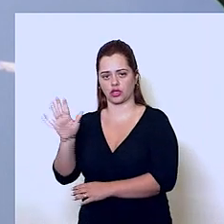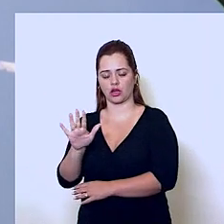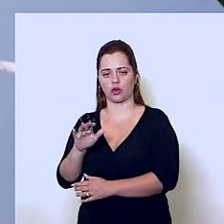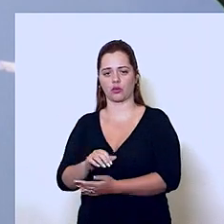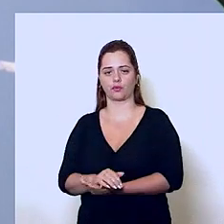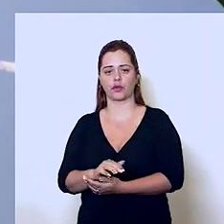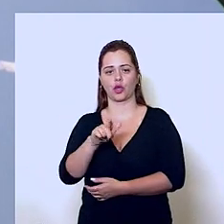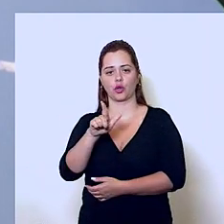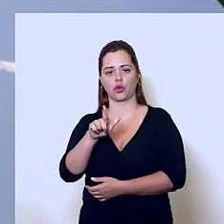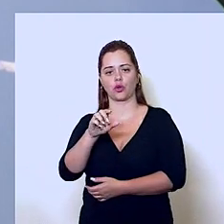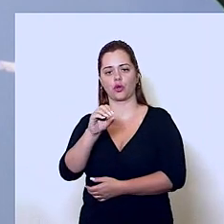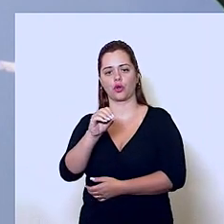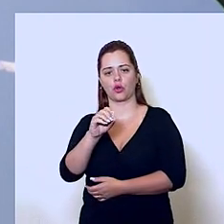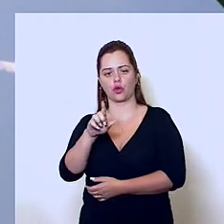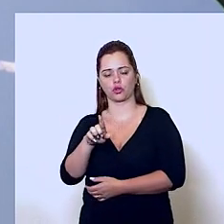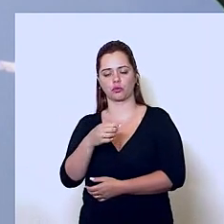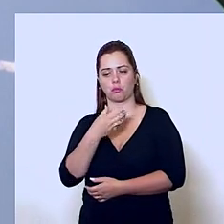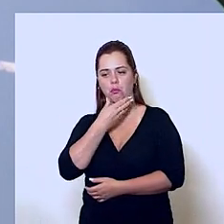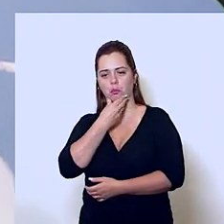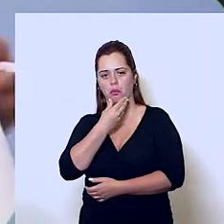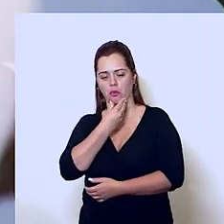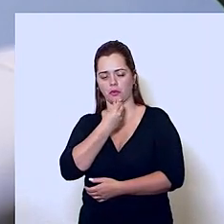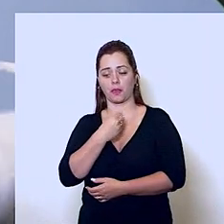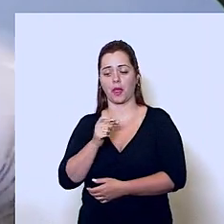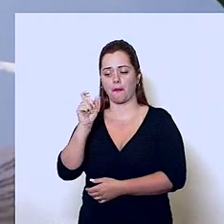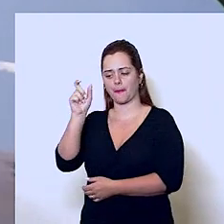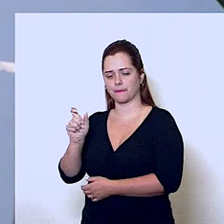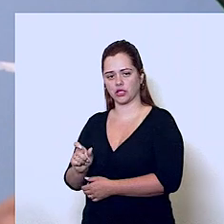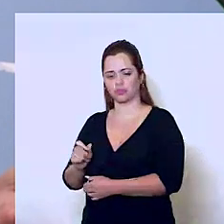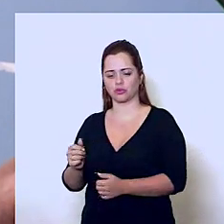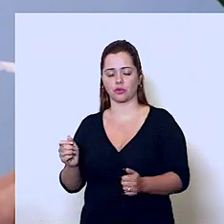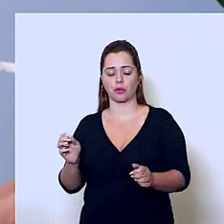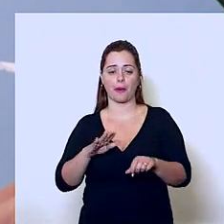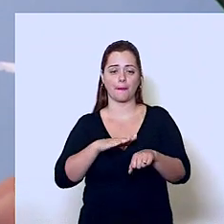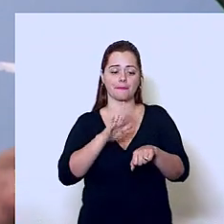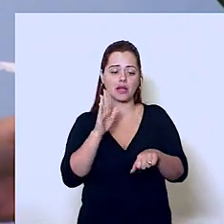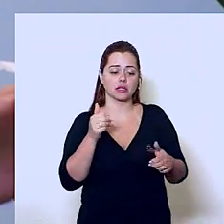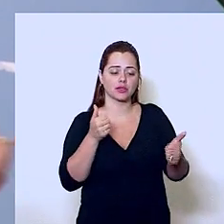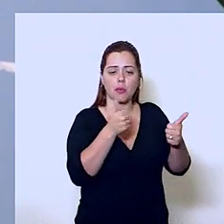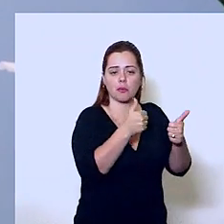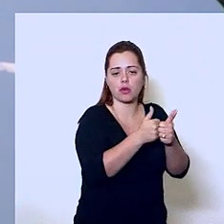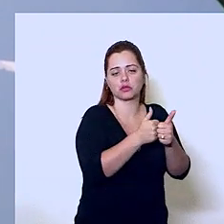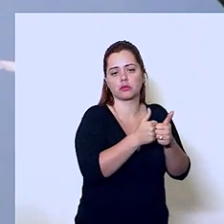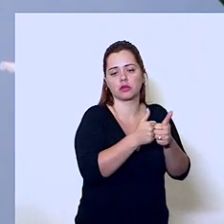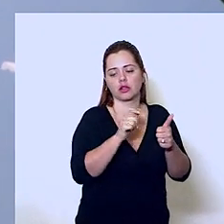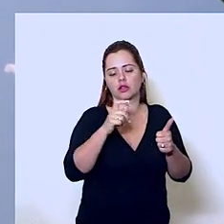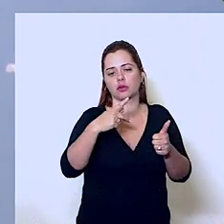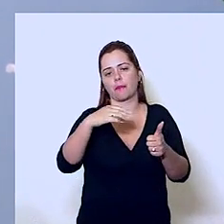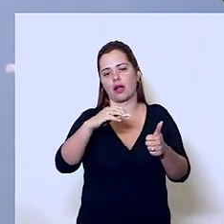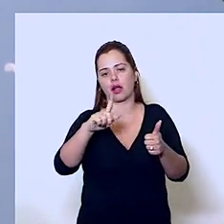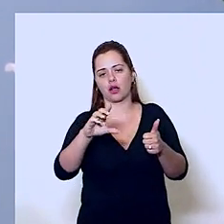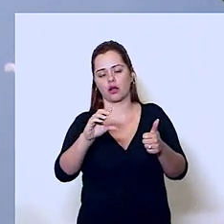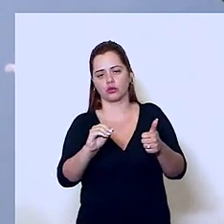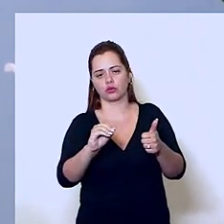o Godofredo, era a pessoa muito mais próxima do embaixador Paulo Tarso e que certamente a falta